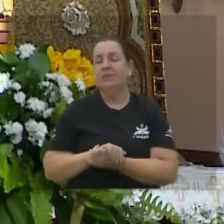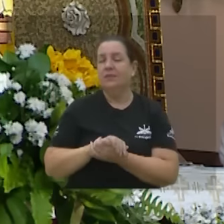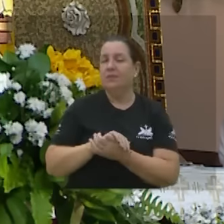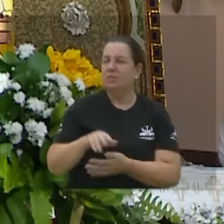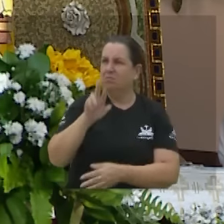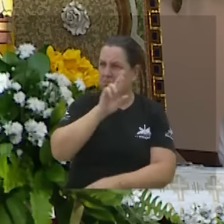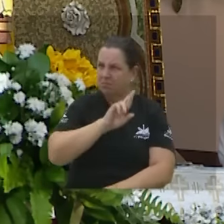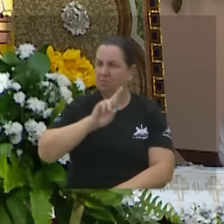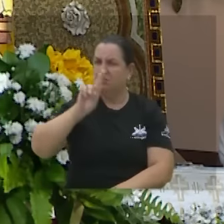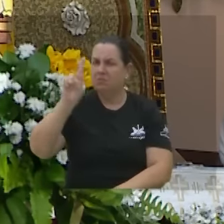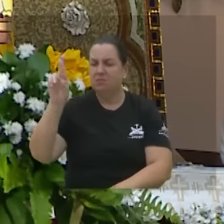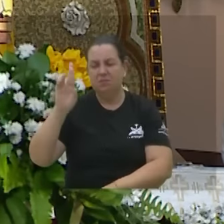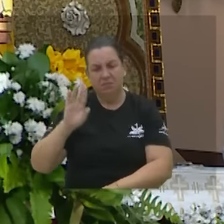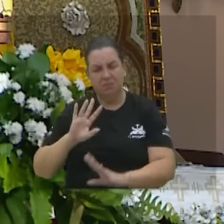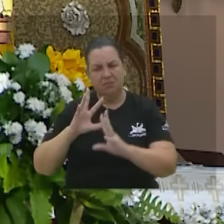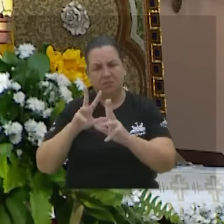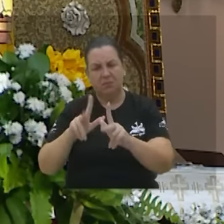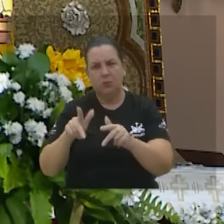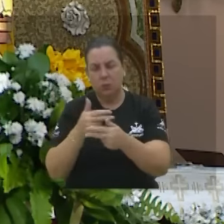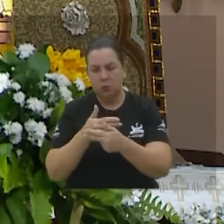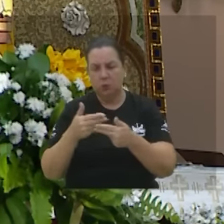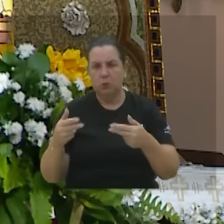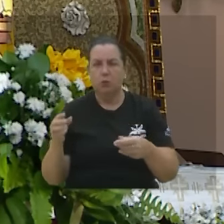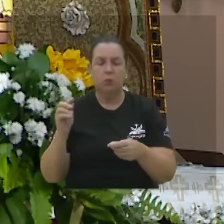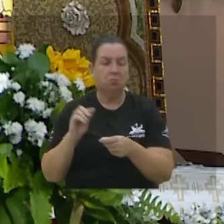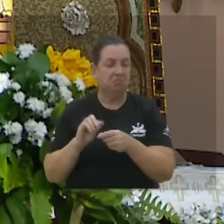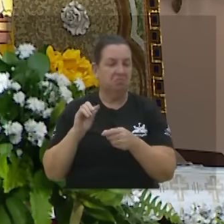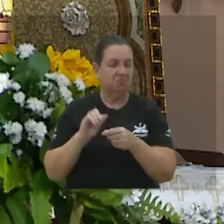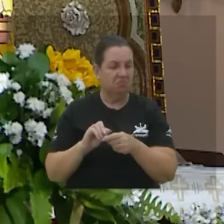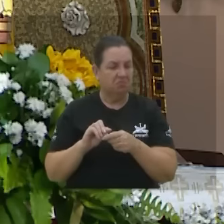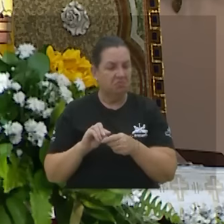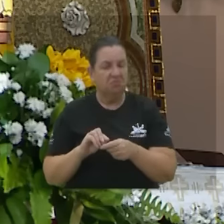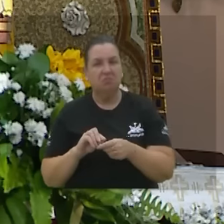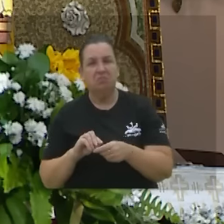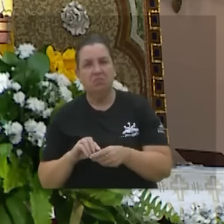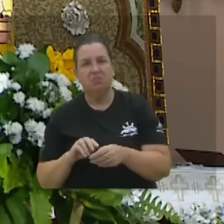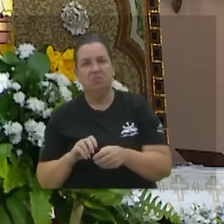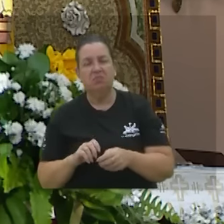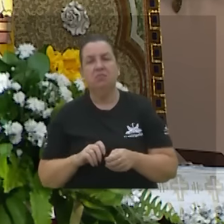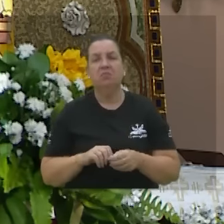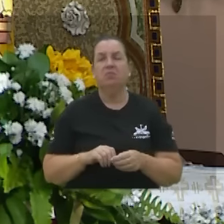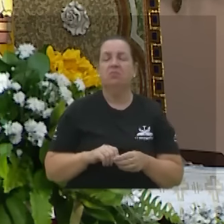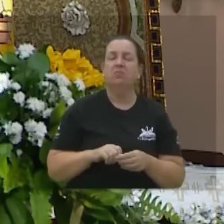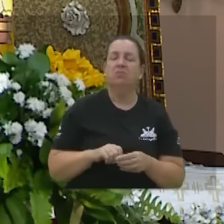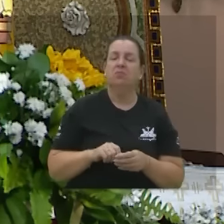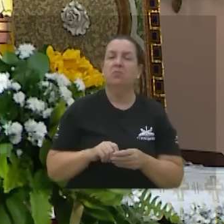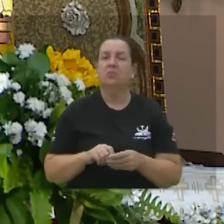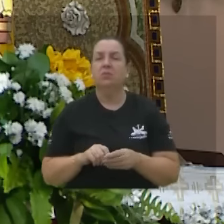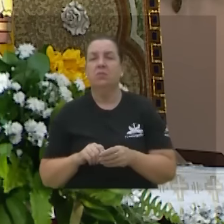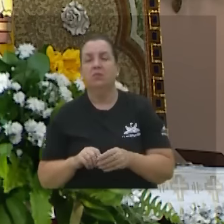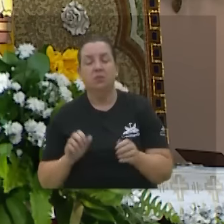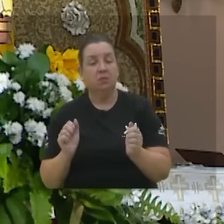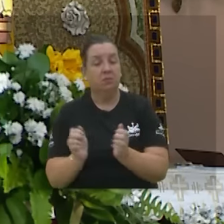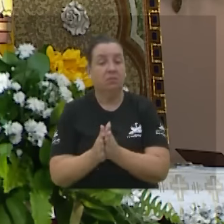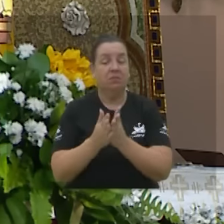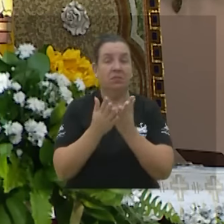angular. Pelo Senhor é que foi feito tudo isso,